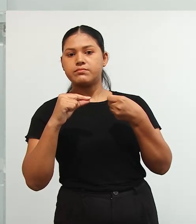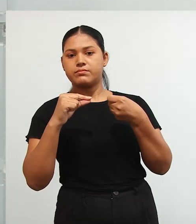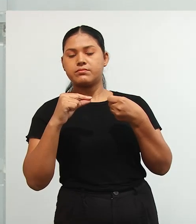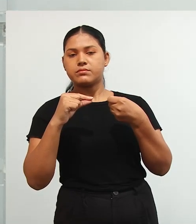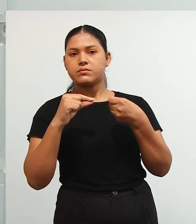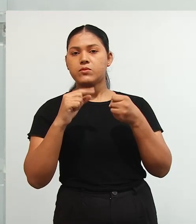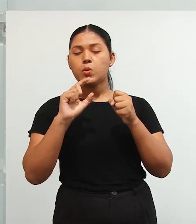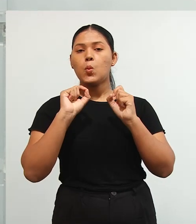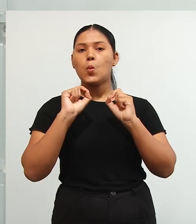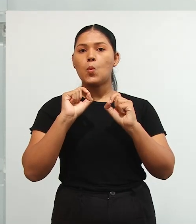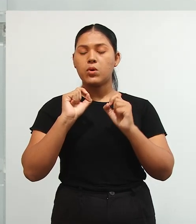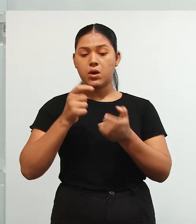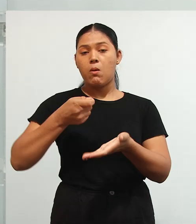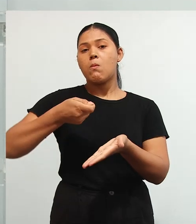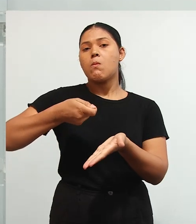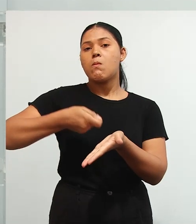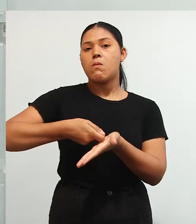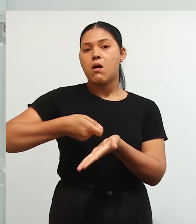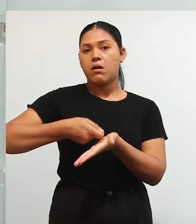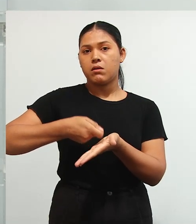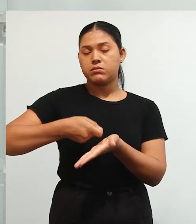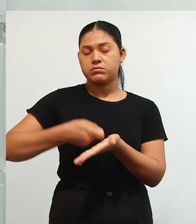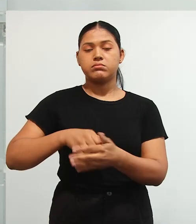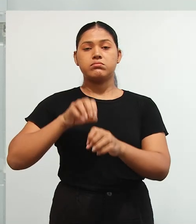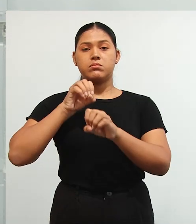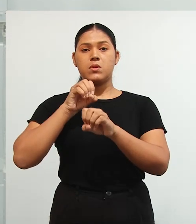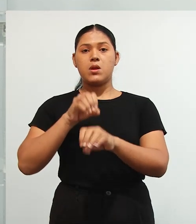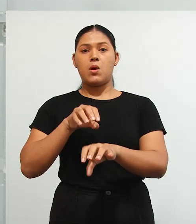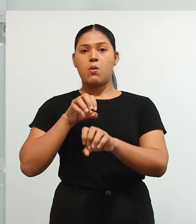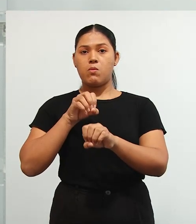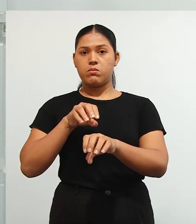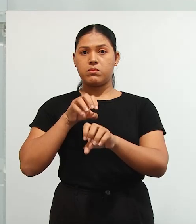a obrigatoriedade do ensino